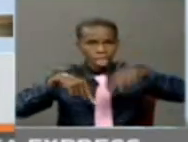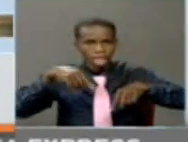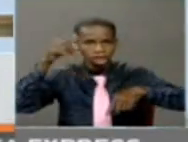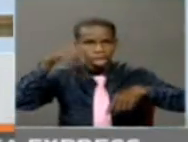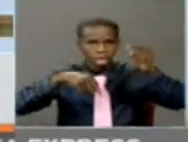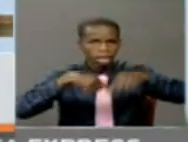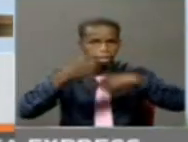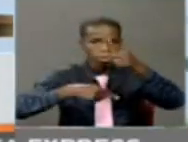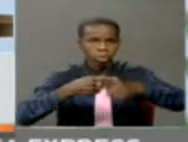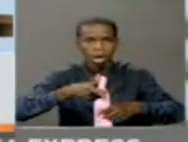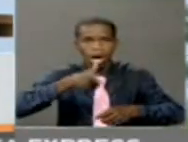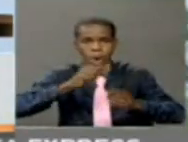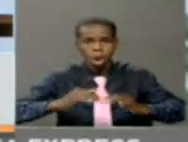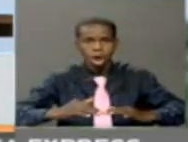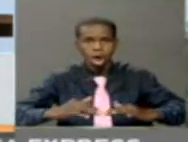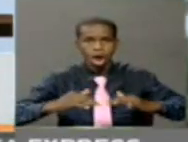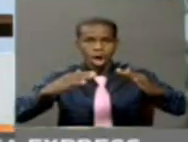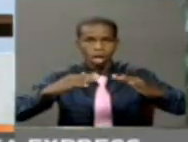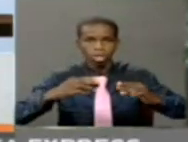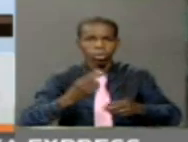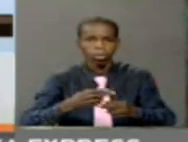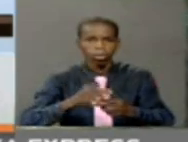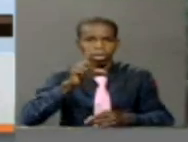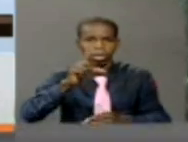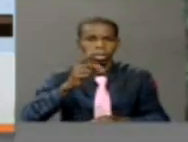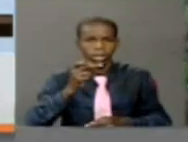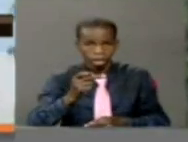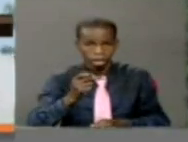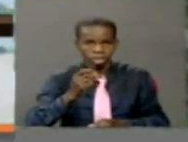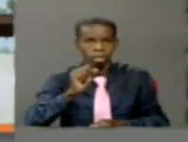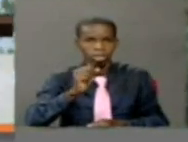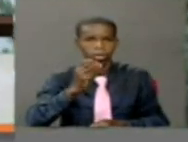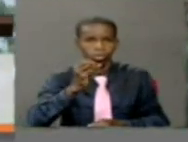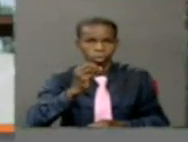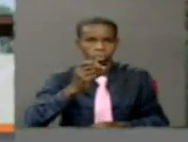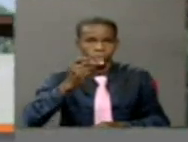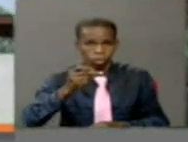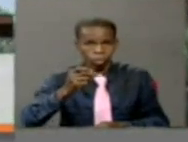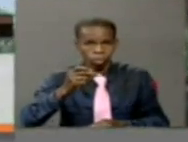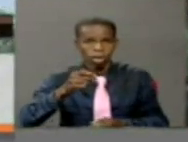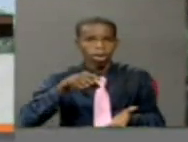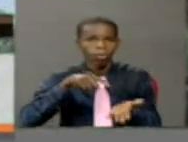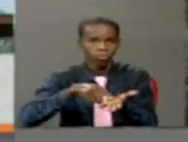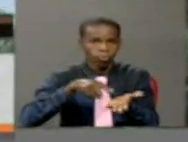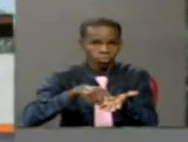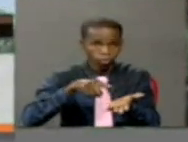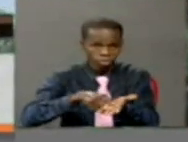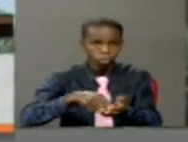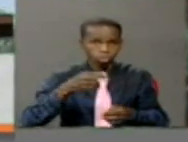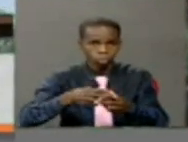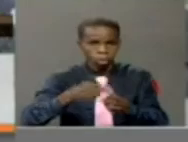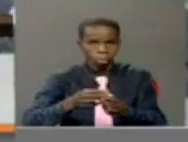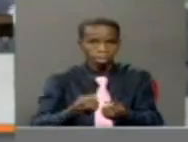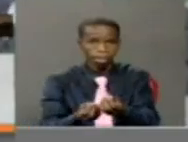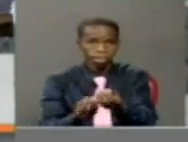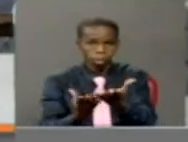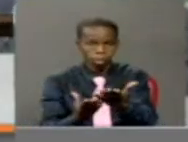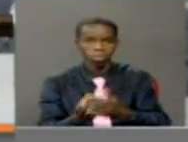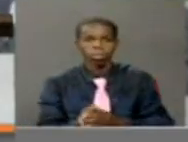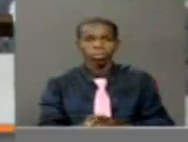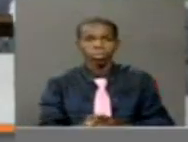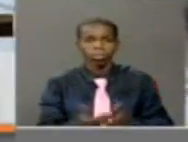passado foi uma aldeia constituída por casebres de estilo arquitetônico rural, hoje o que se vê é uma lagoa, segundo consta da história, que hoje